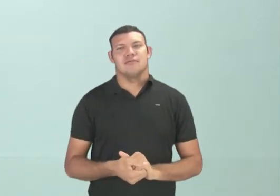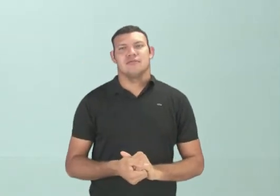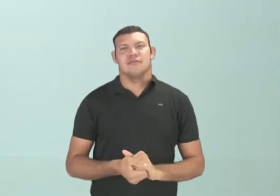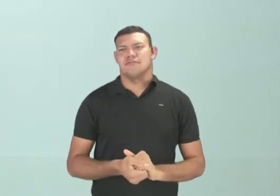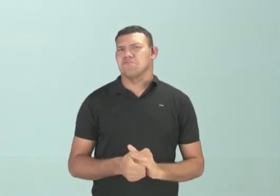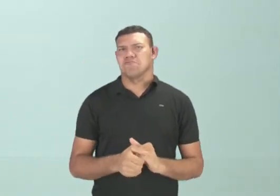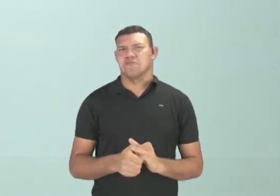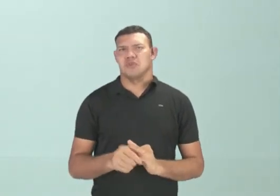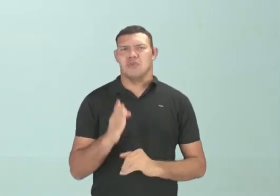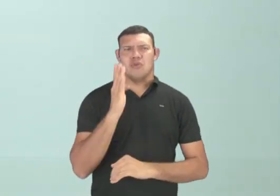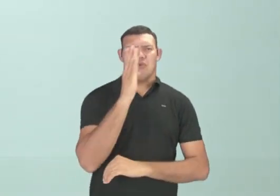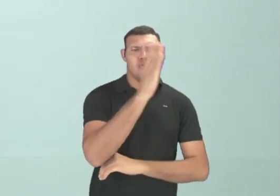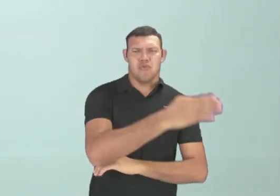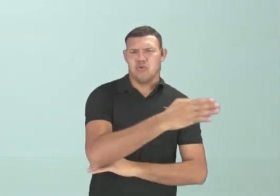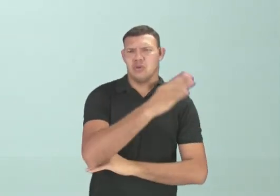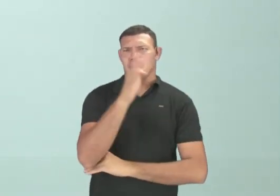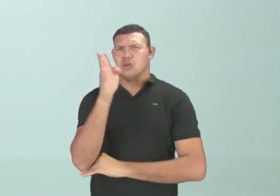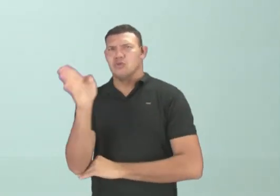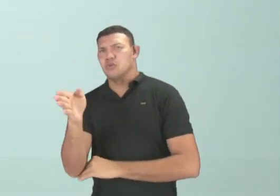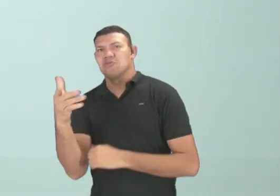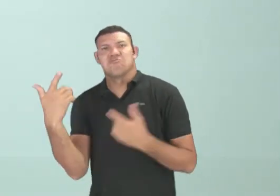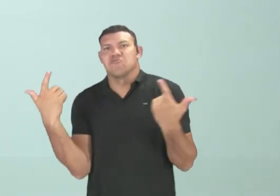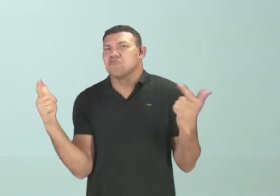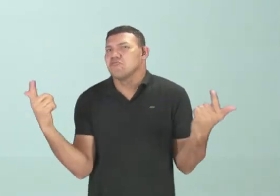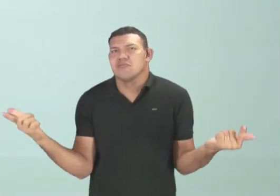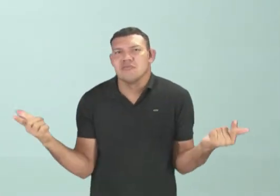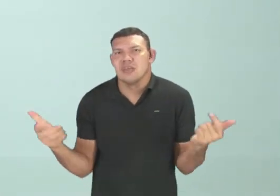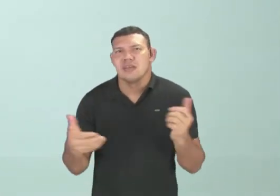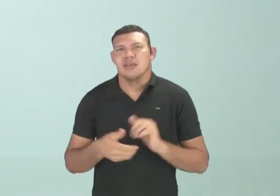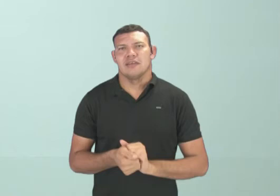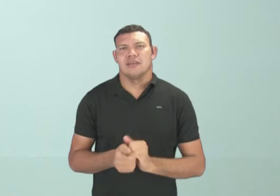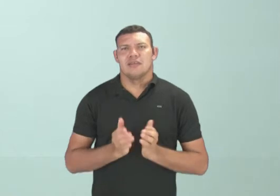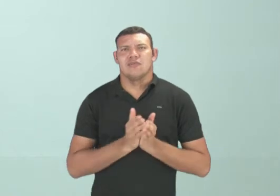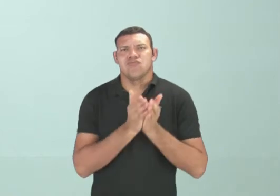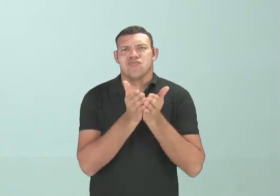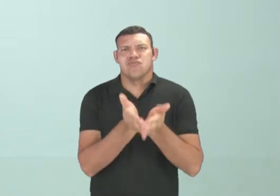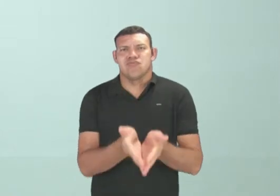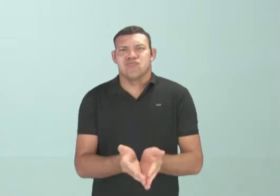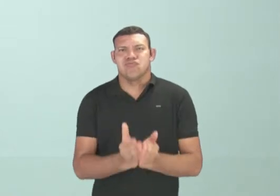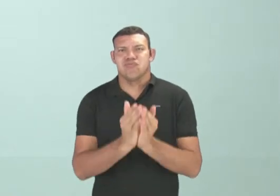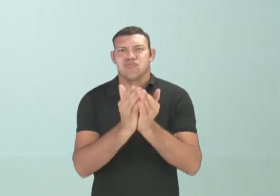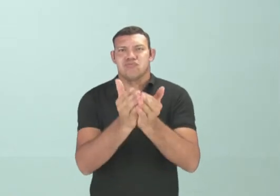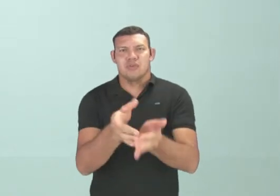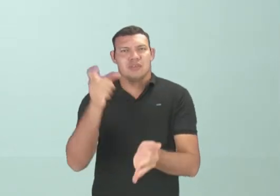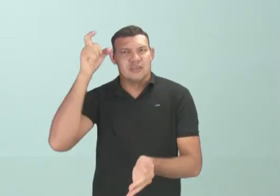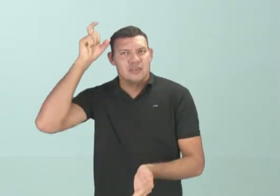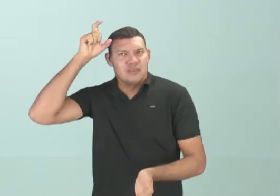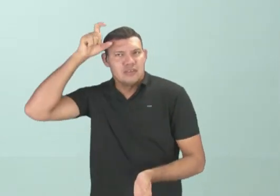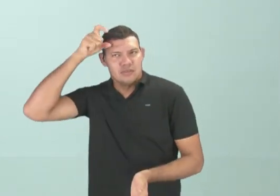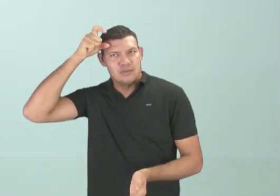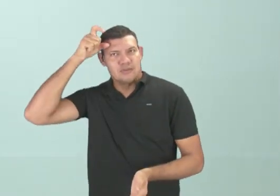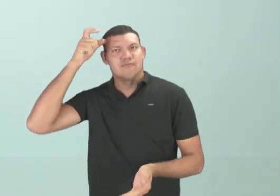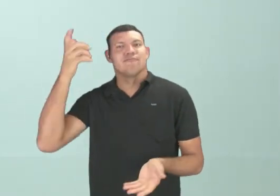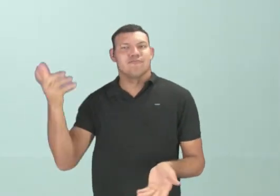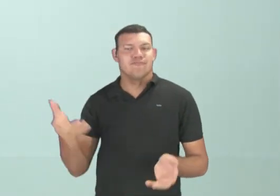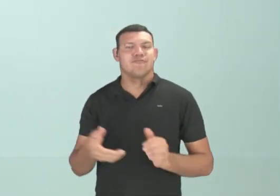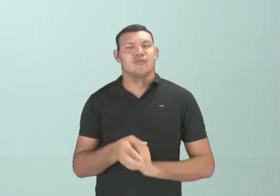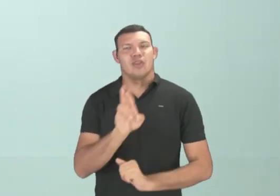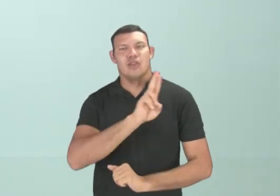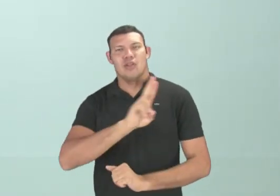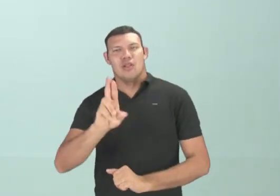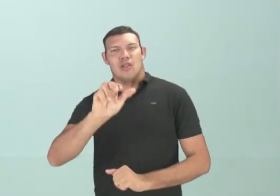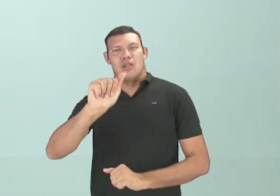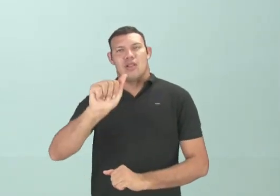não tinha direcionamento que eles imaginavam. A barca ia direto para o inferno, por isso que é o alto da barca do